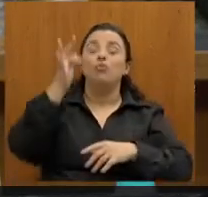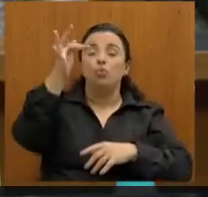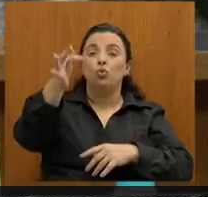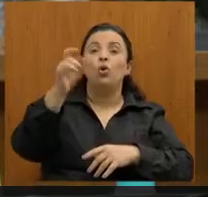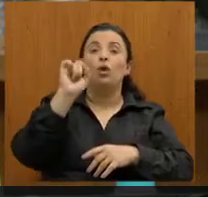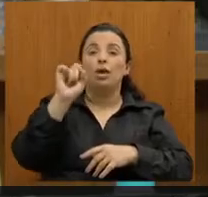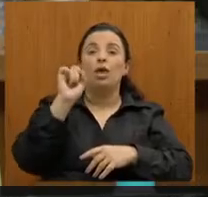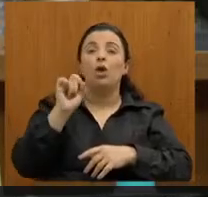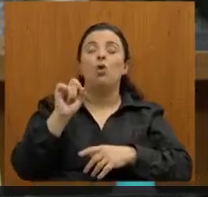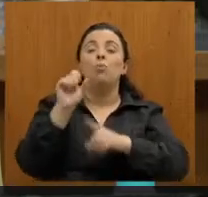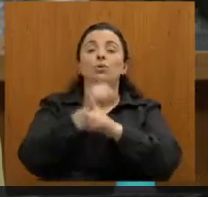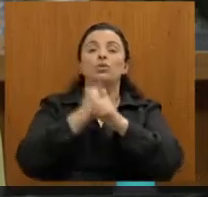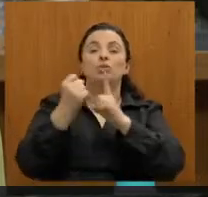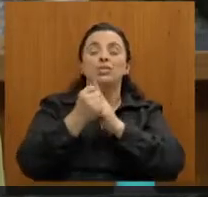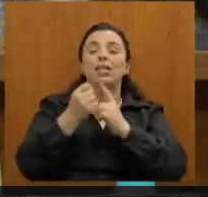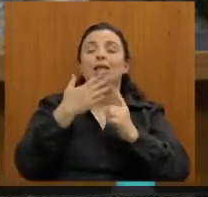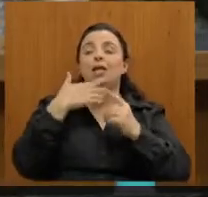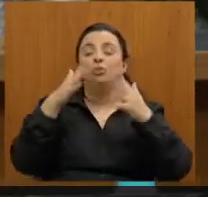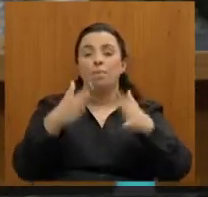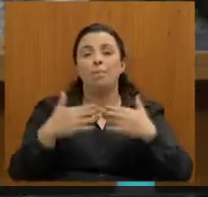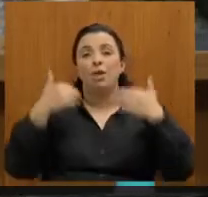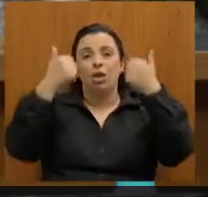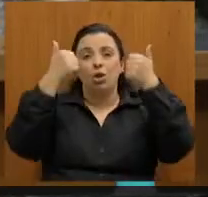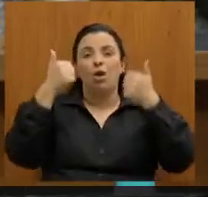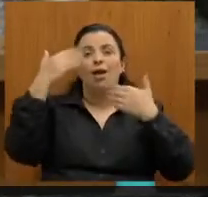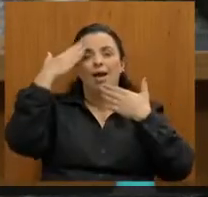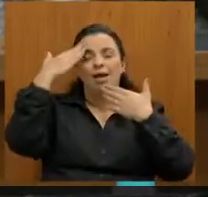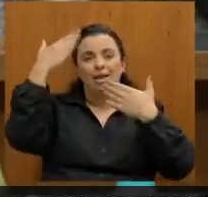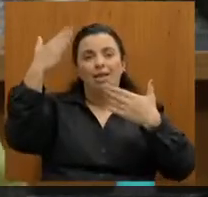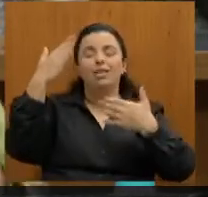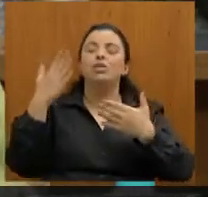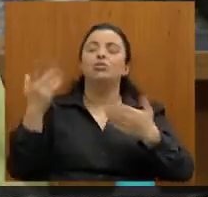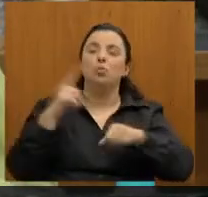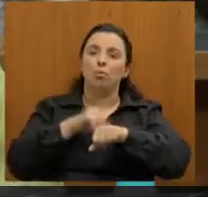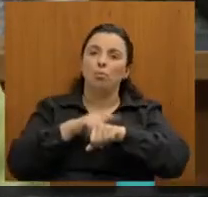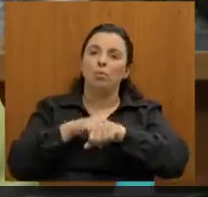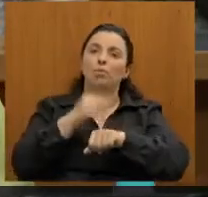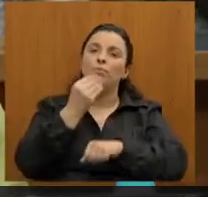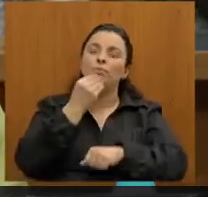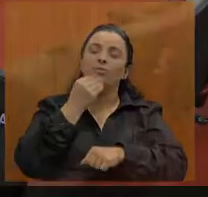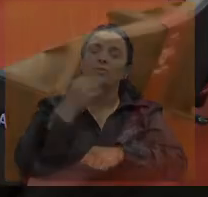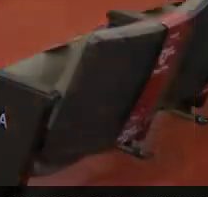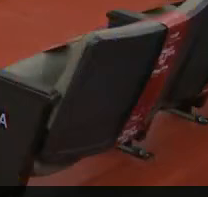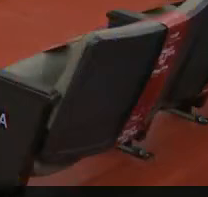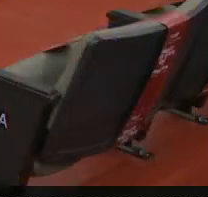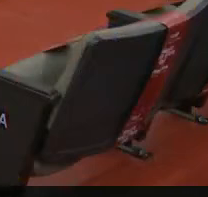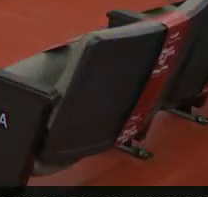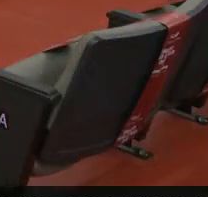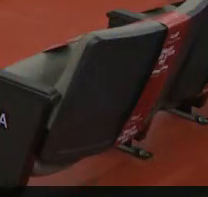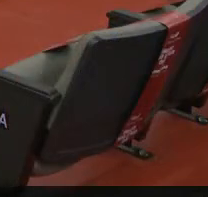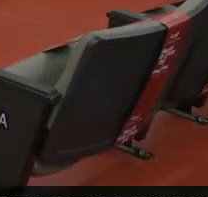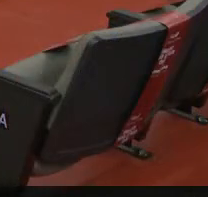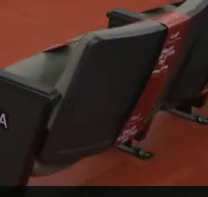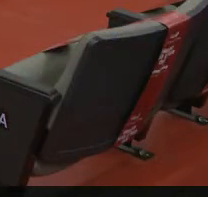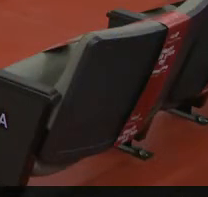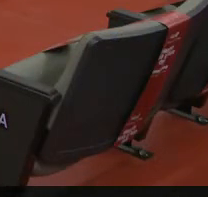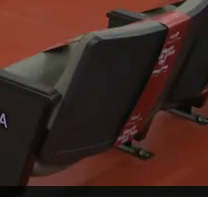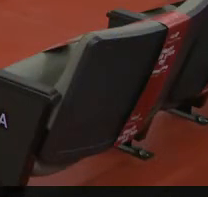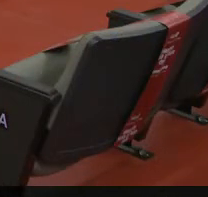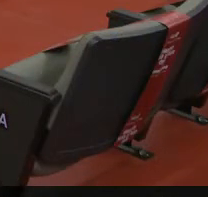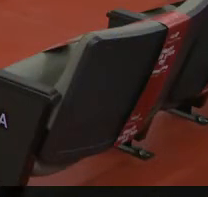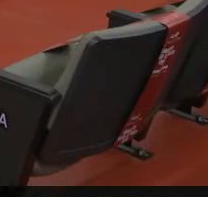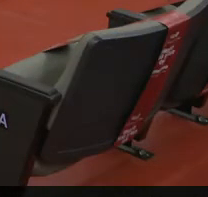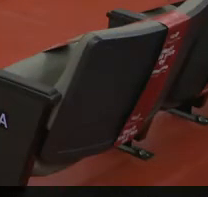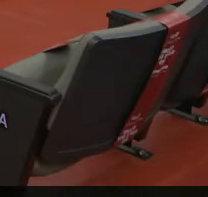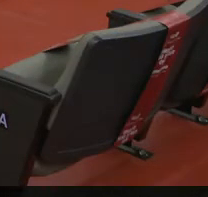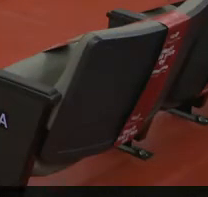sociedade melhor agradeço a oportunidade o papel Isabel nós agradecemos a oportunidade